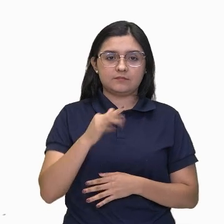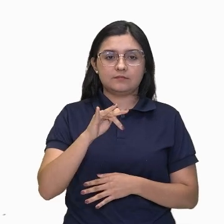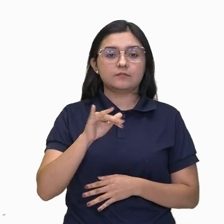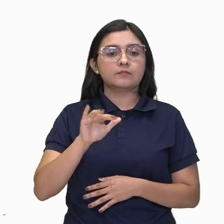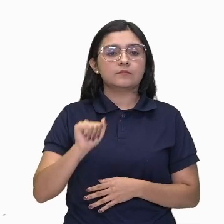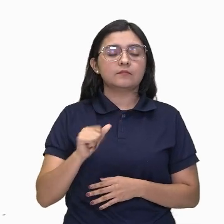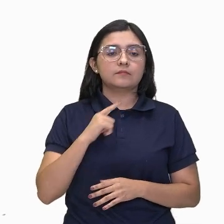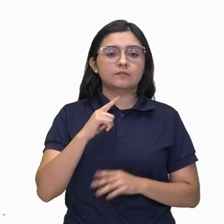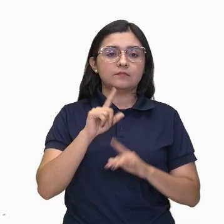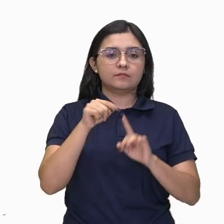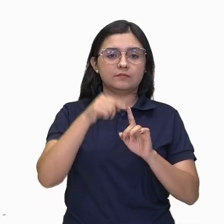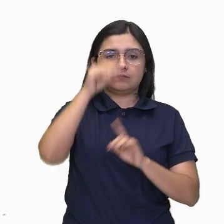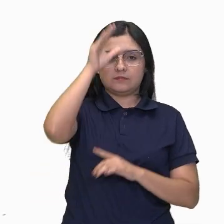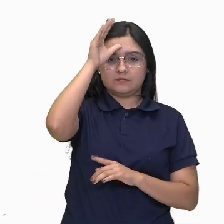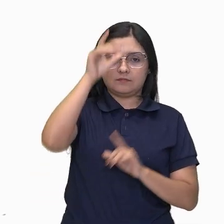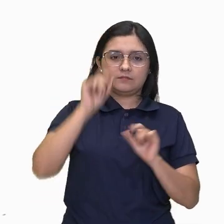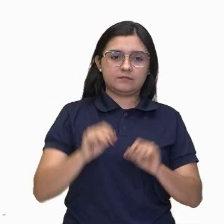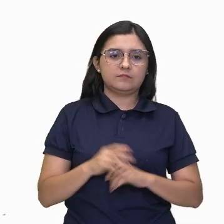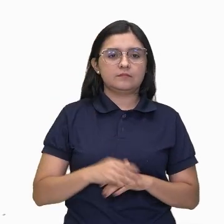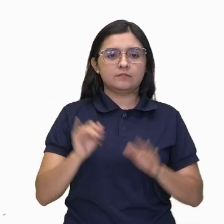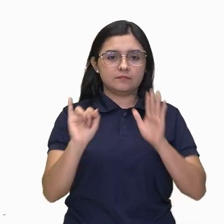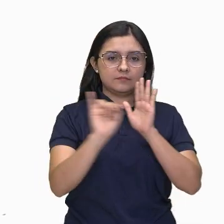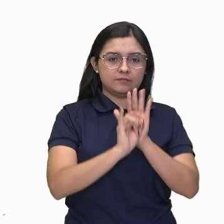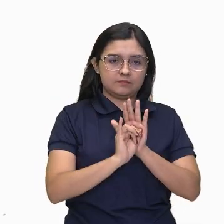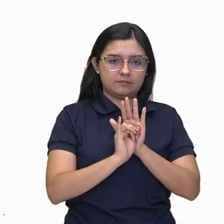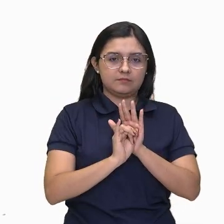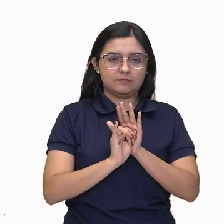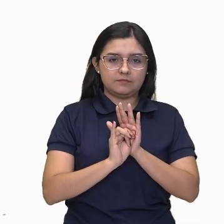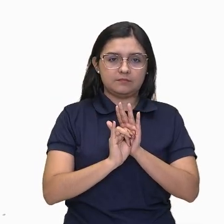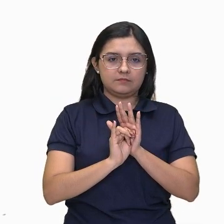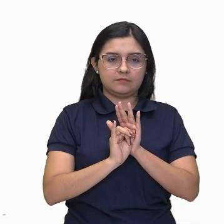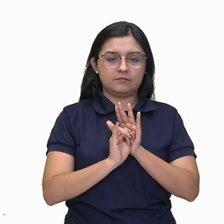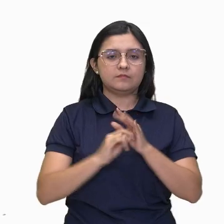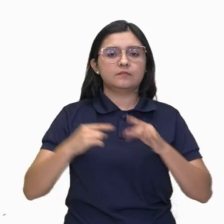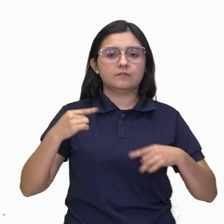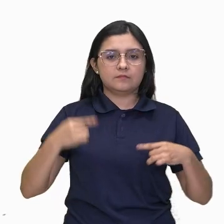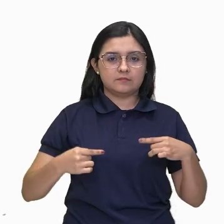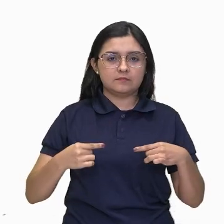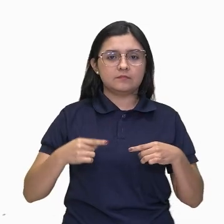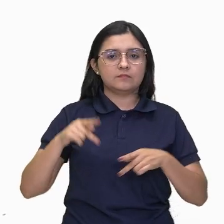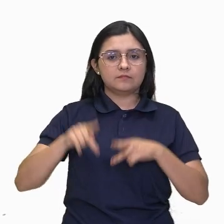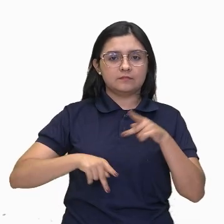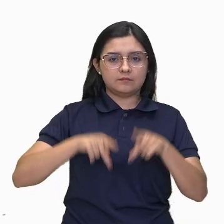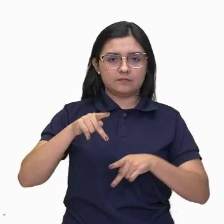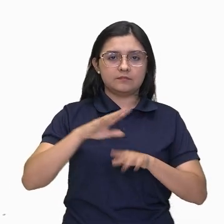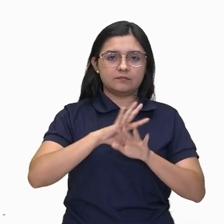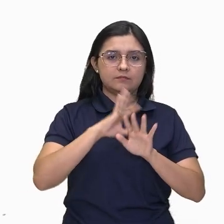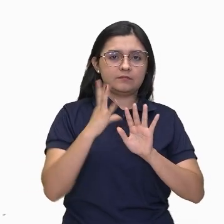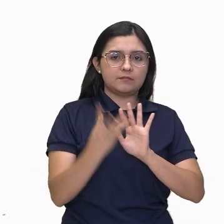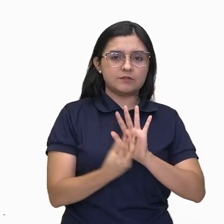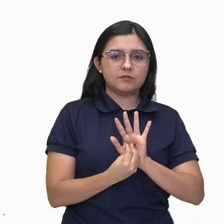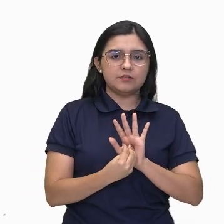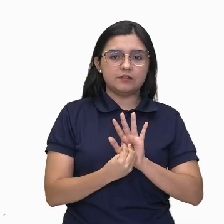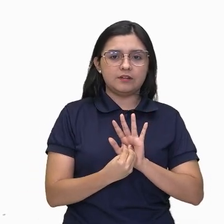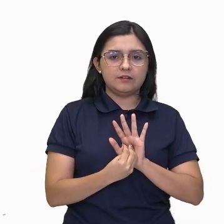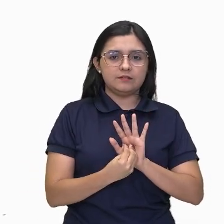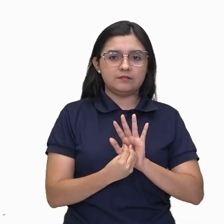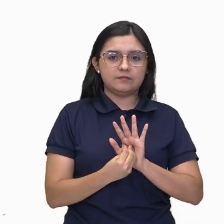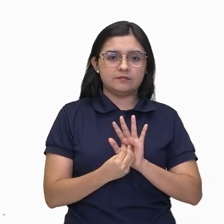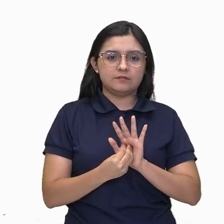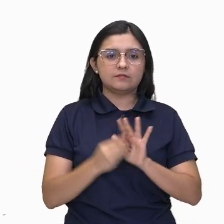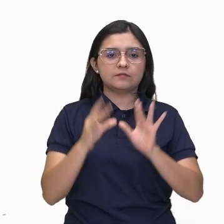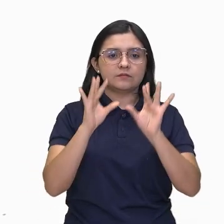temos aí o objeto de conhecimento, identidades e conflitos dos povos amazônidas. E como